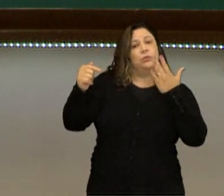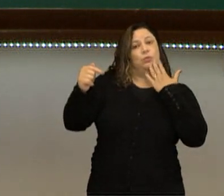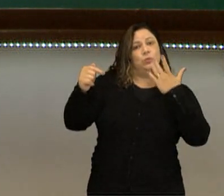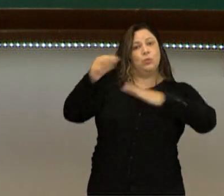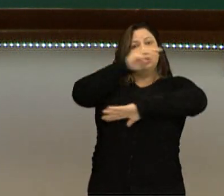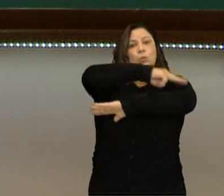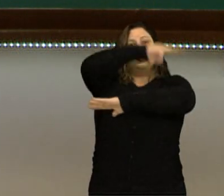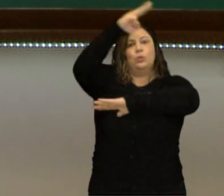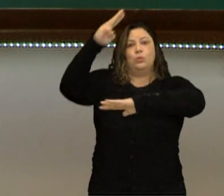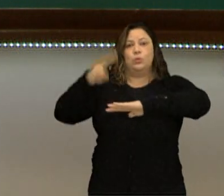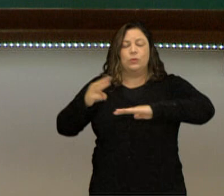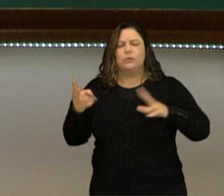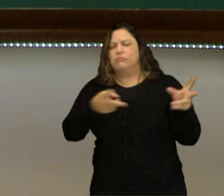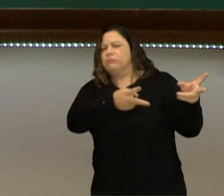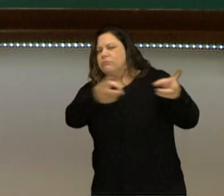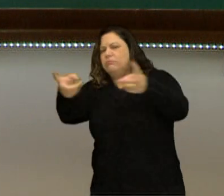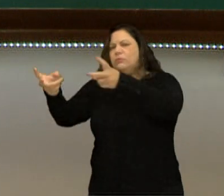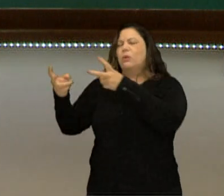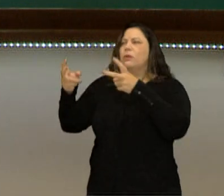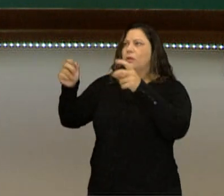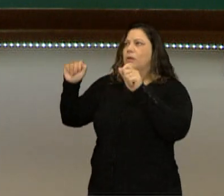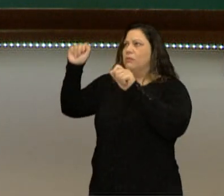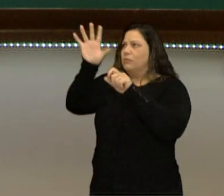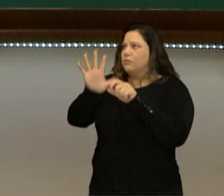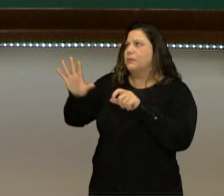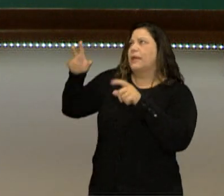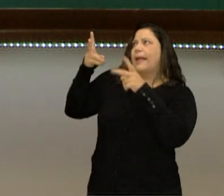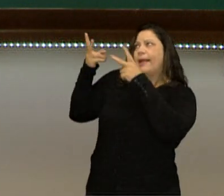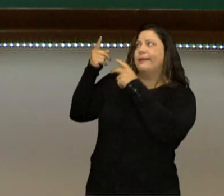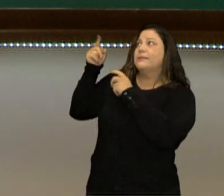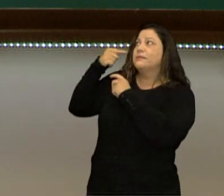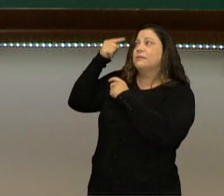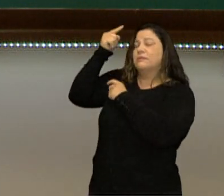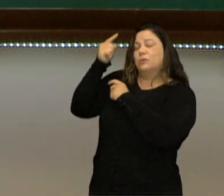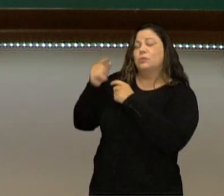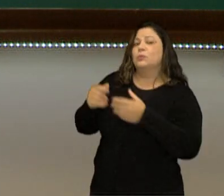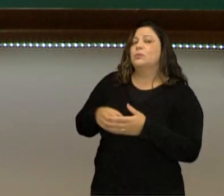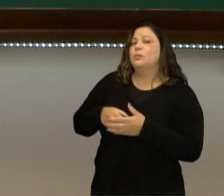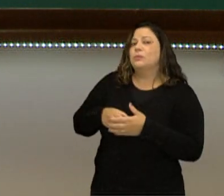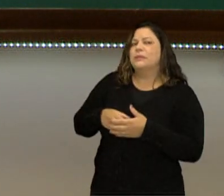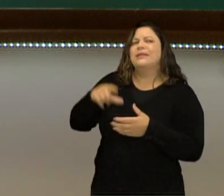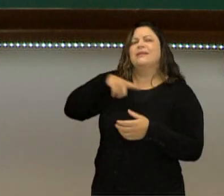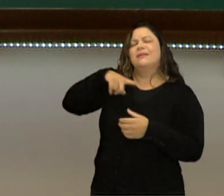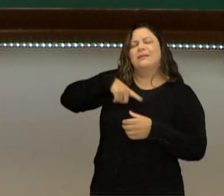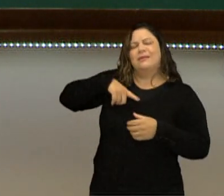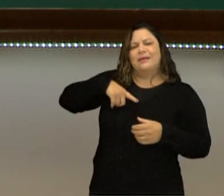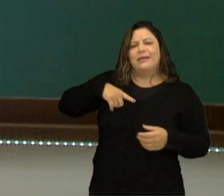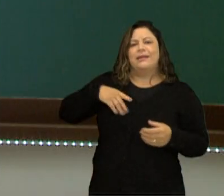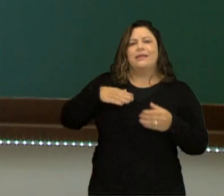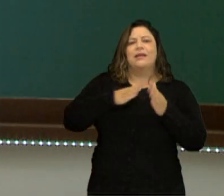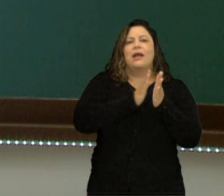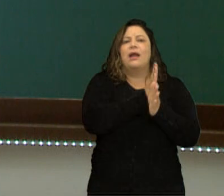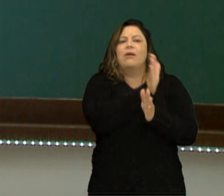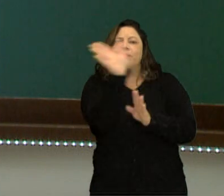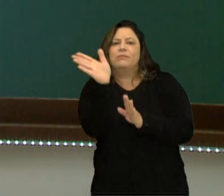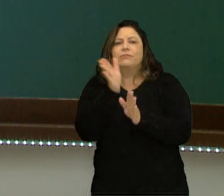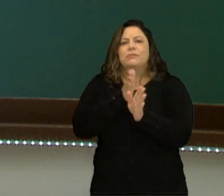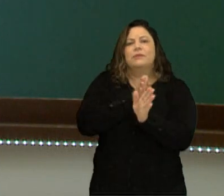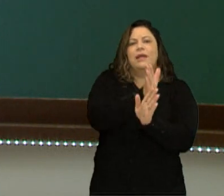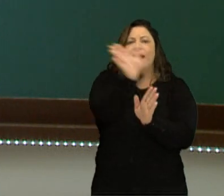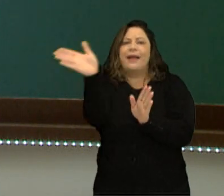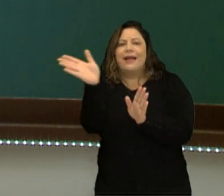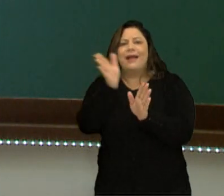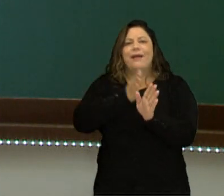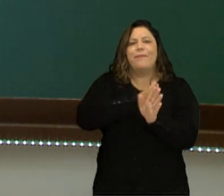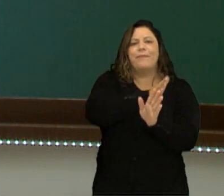E ainda, olhando para essa figura, repare bem, nós temos a luz que mais desvia, que é o violeta.